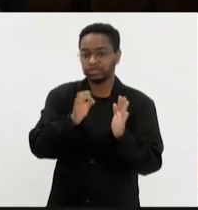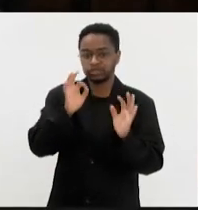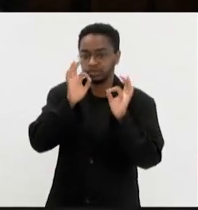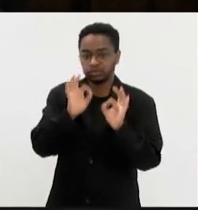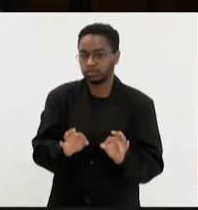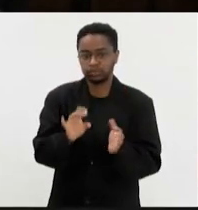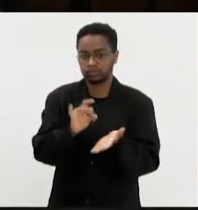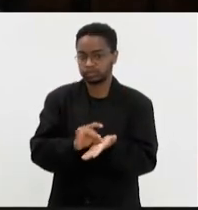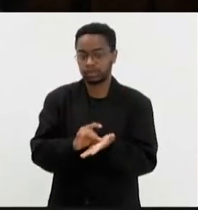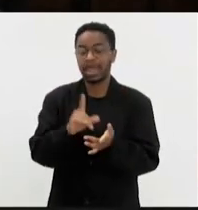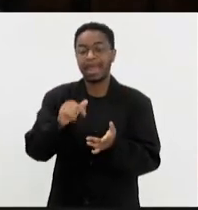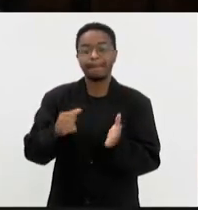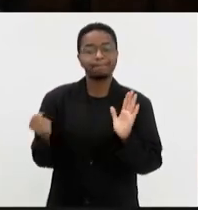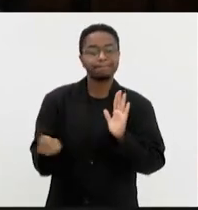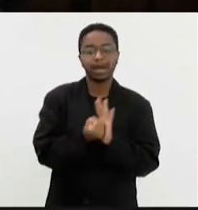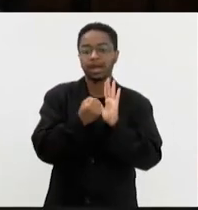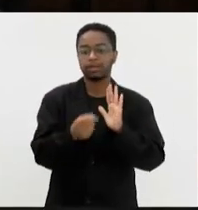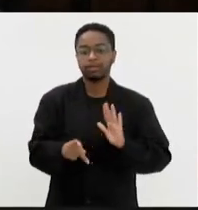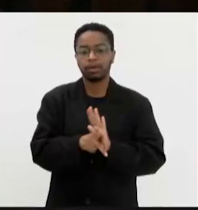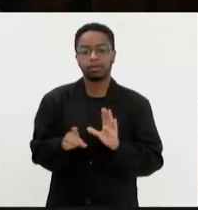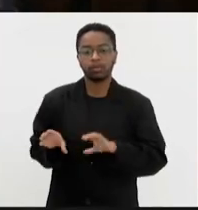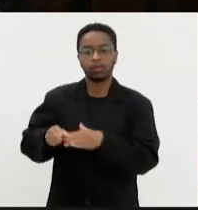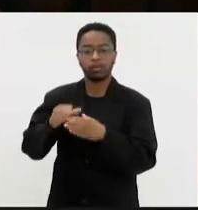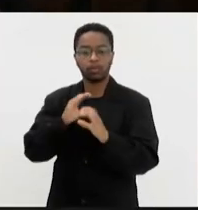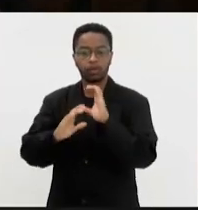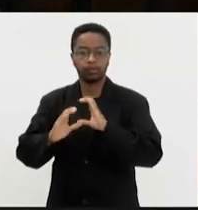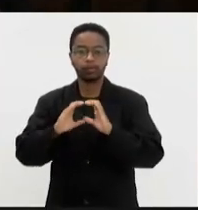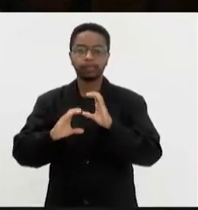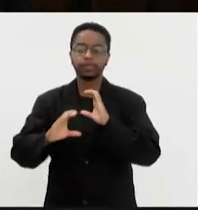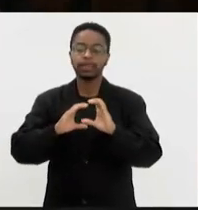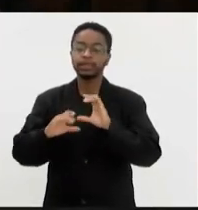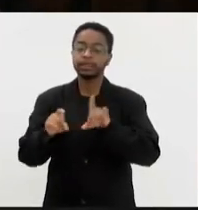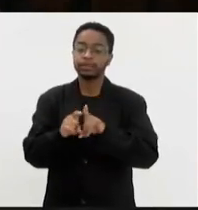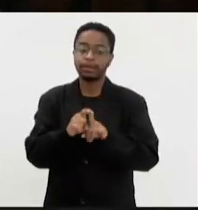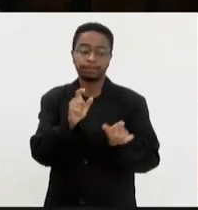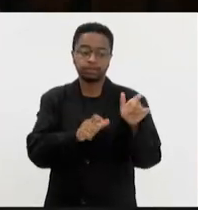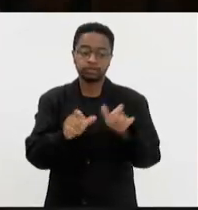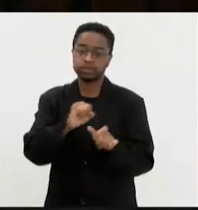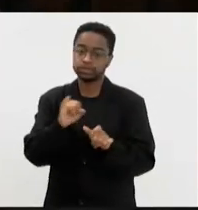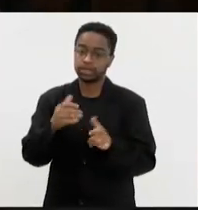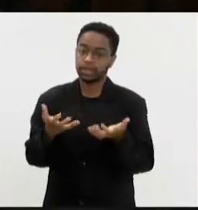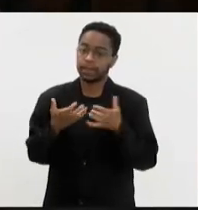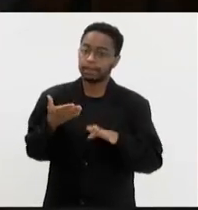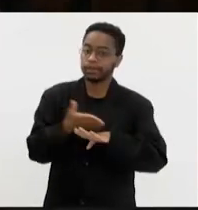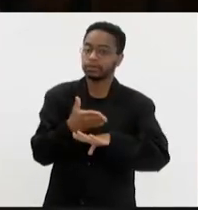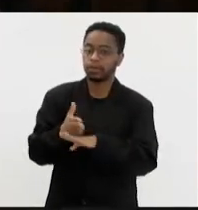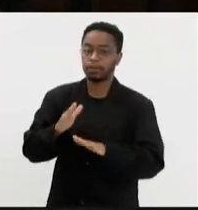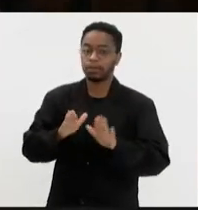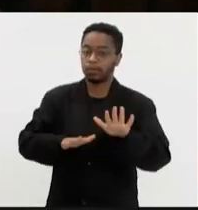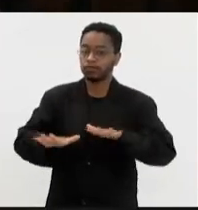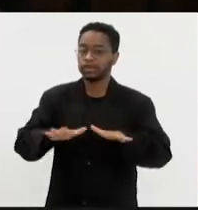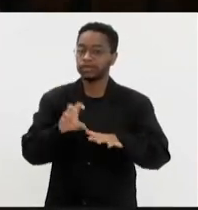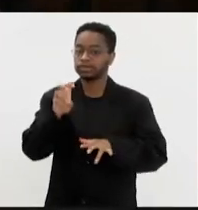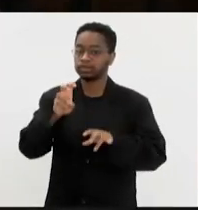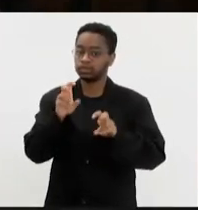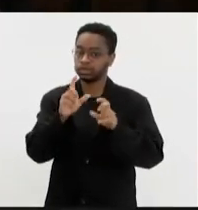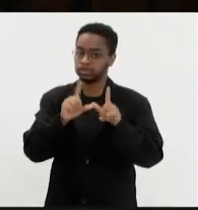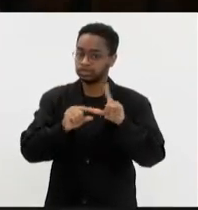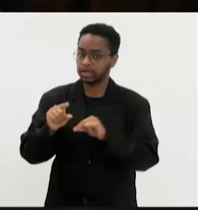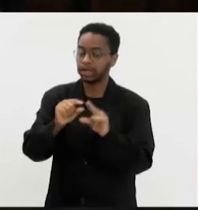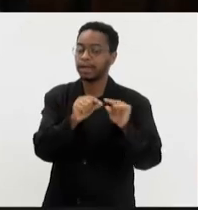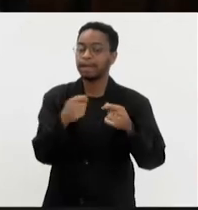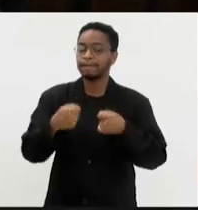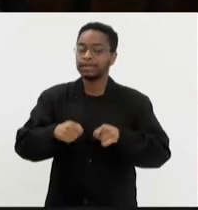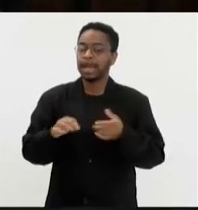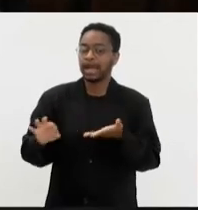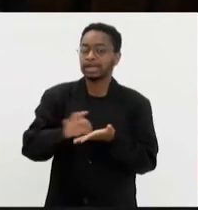registrada de um comunicador e que os candidatos para concorrer no movimento cinco estrelas tinham que assinar um termo de